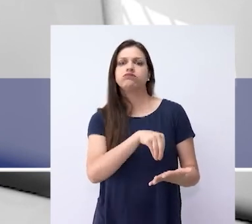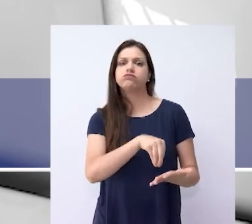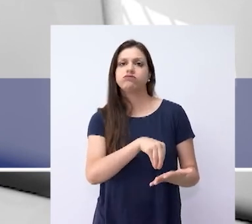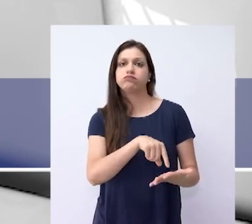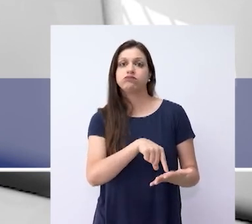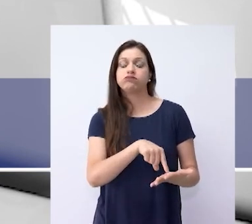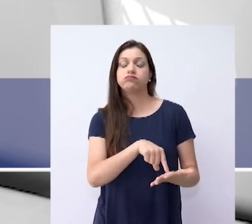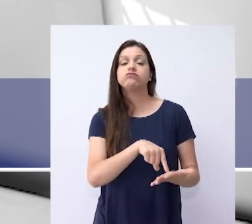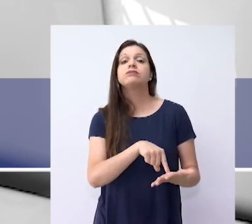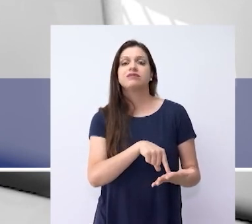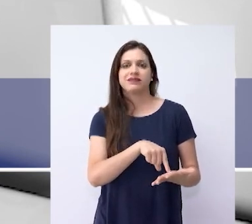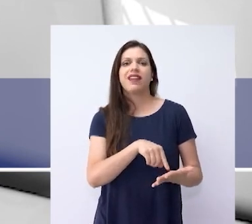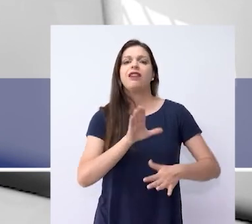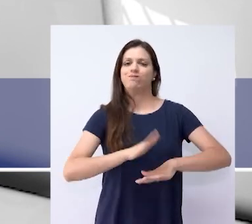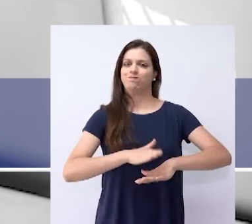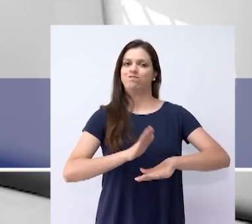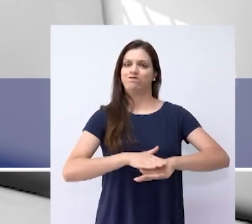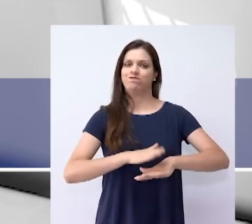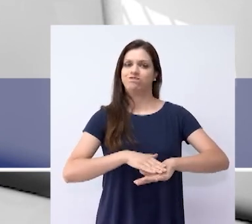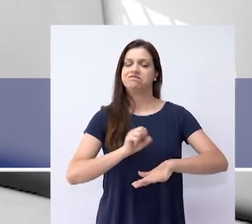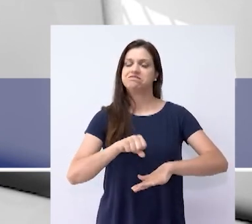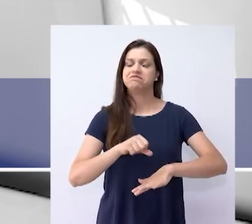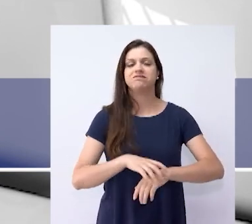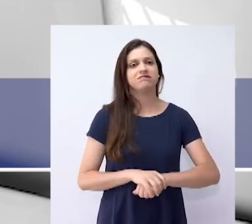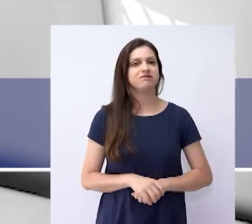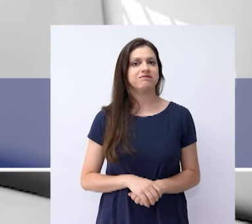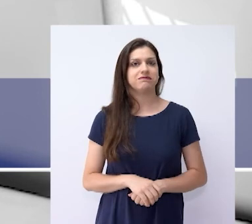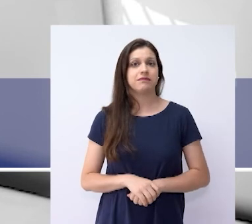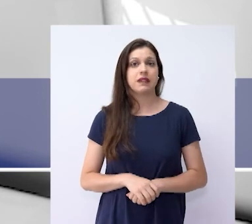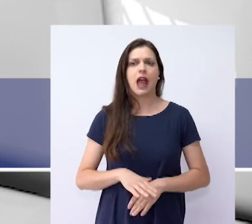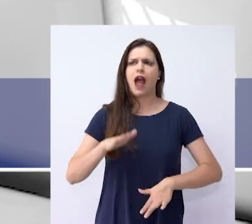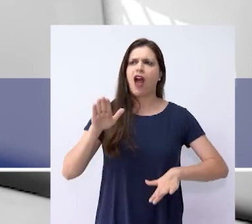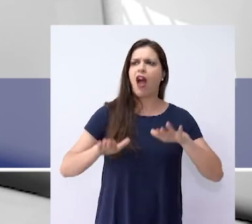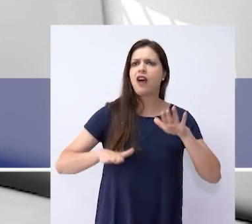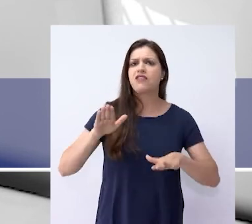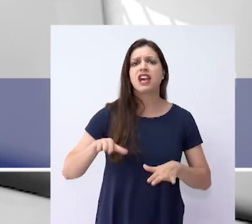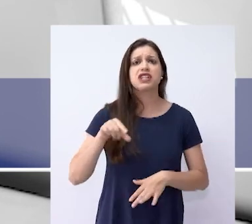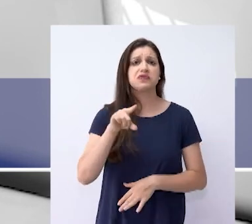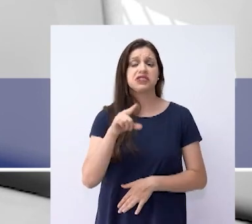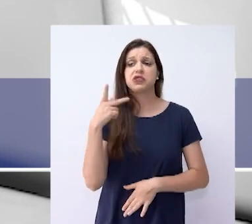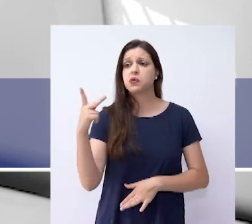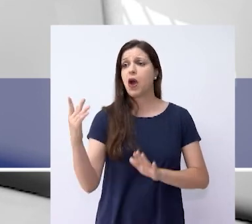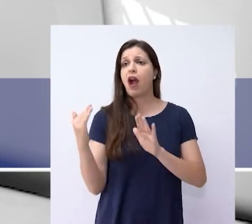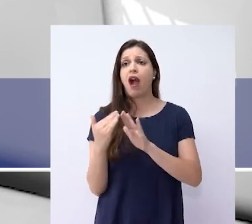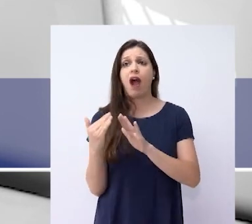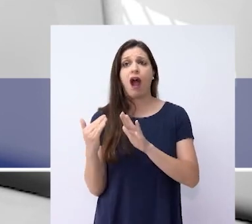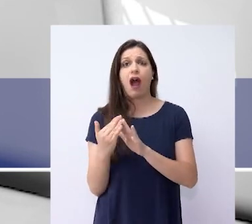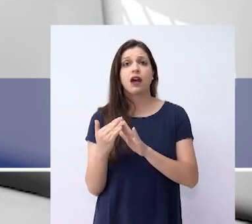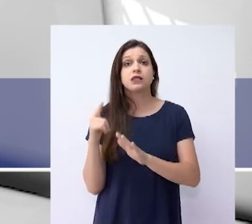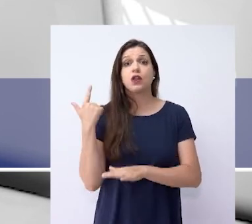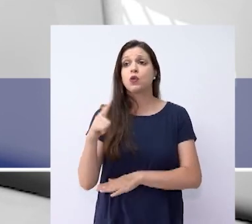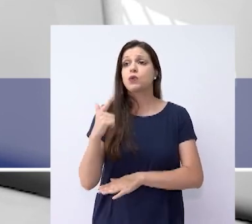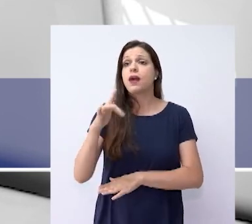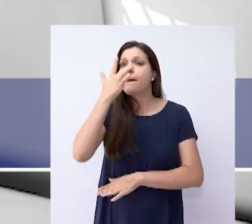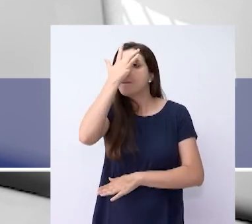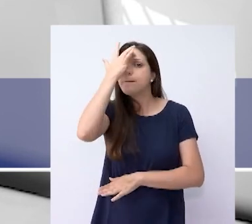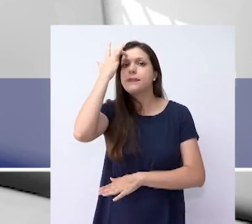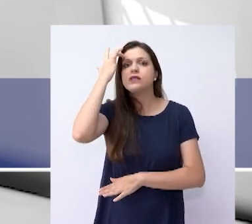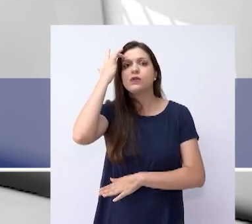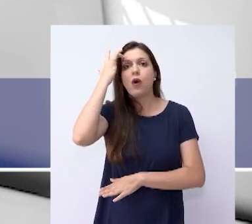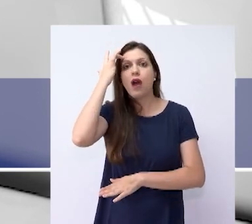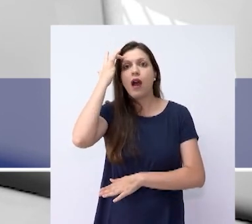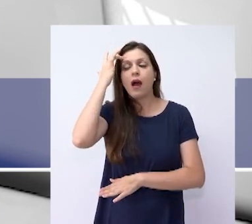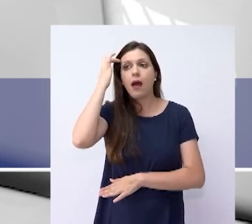essa pessoa com maior autonomia. Às vezes, você está na sua casa, não tem